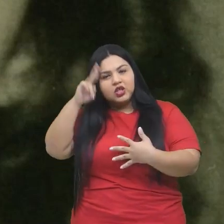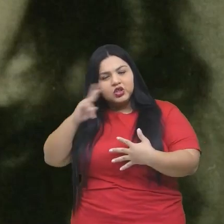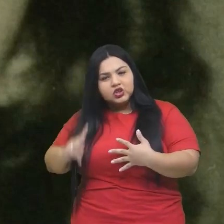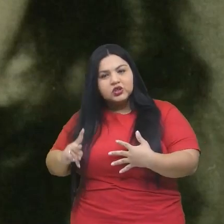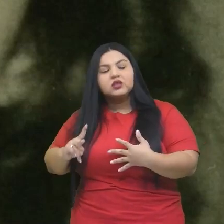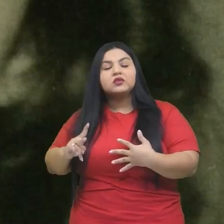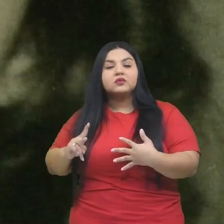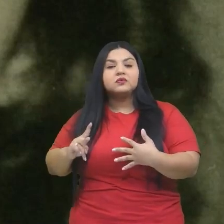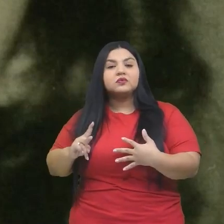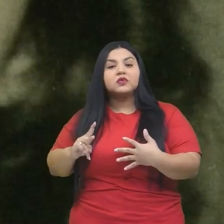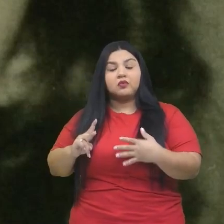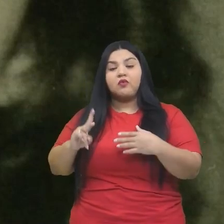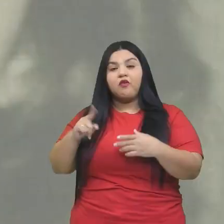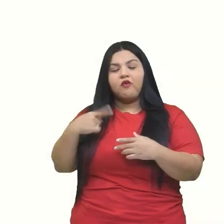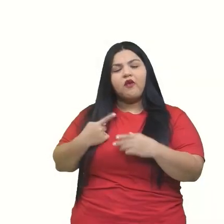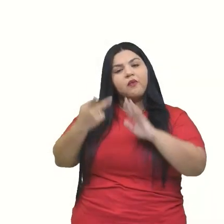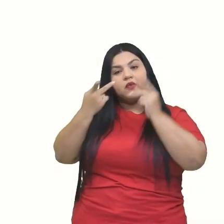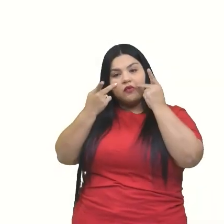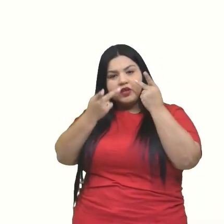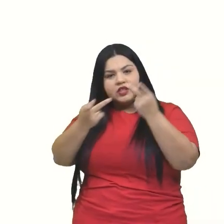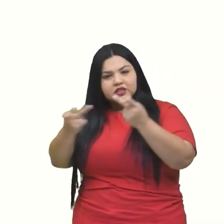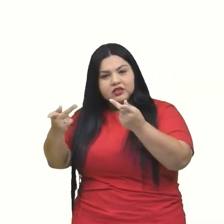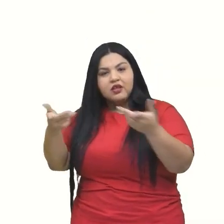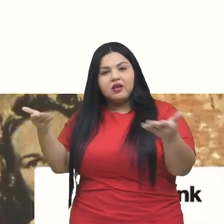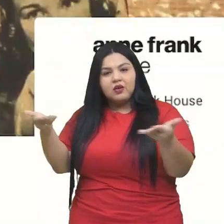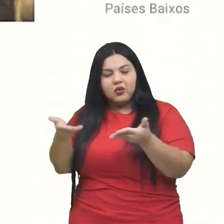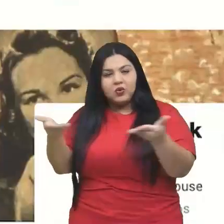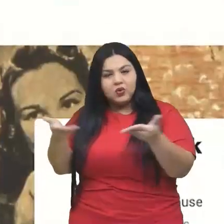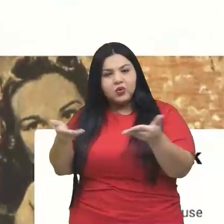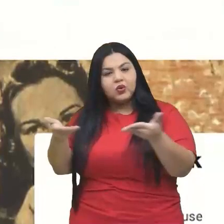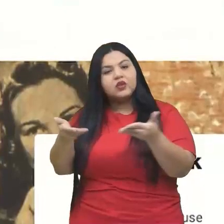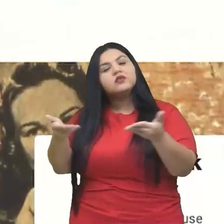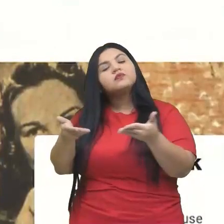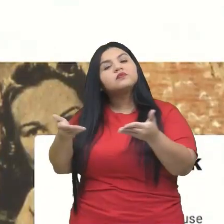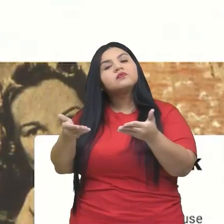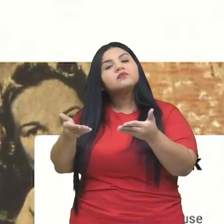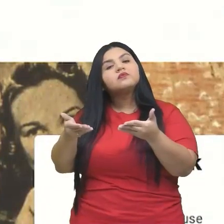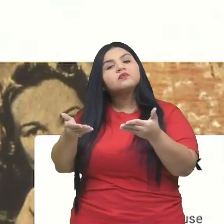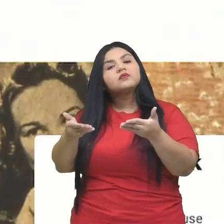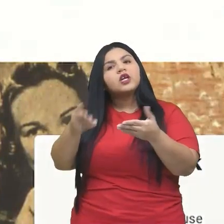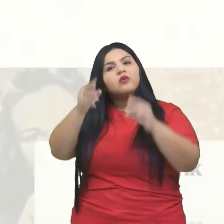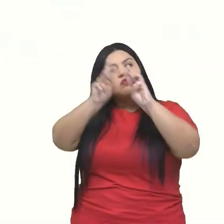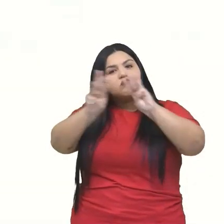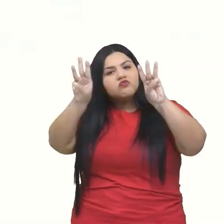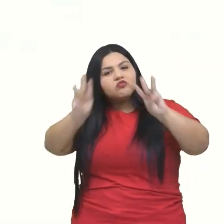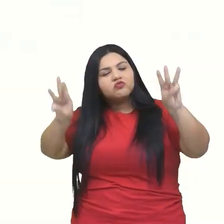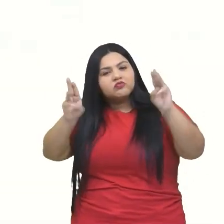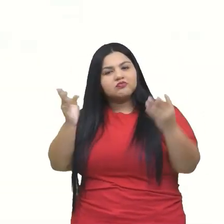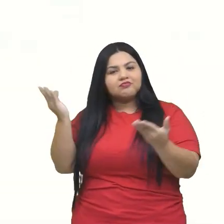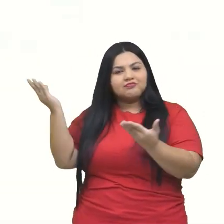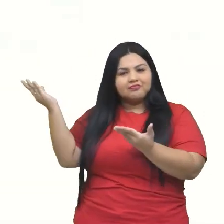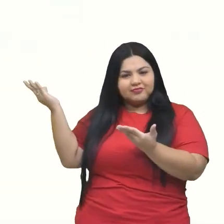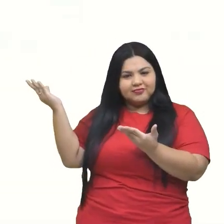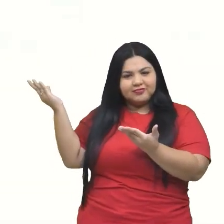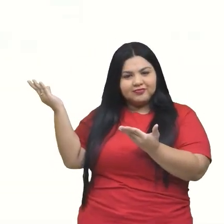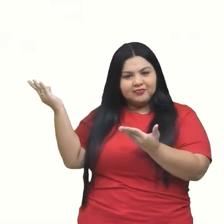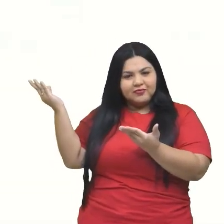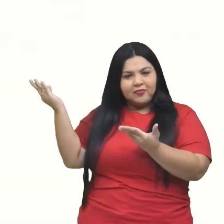Frank, nós vamos visitar agora, né, a página dela que está aqui no